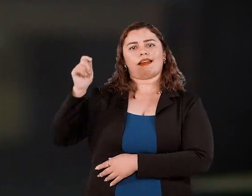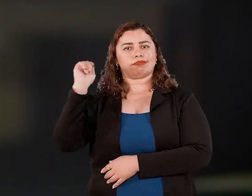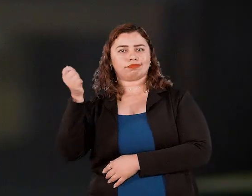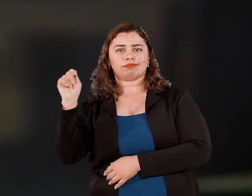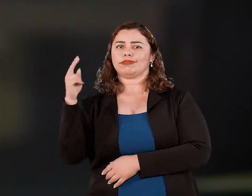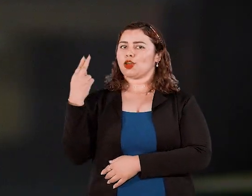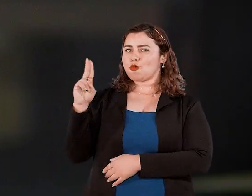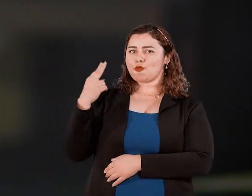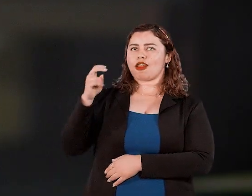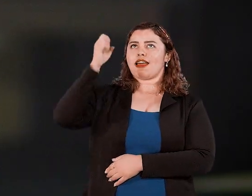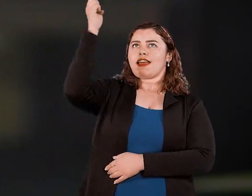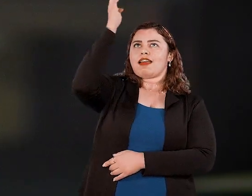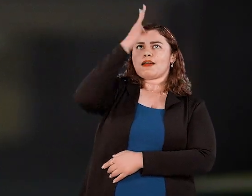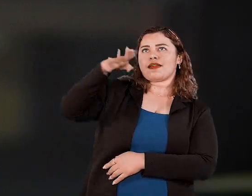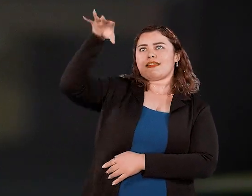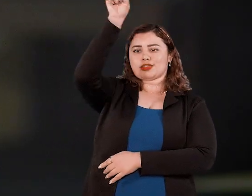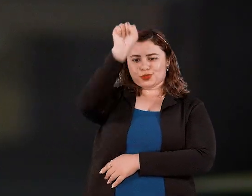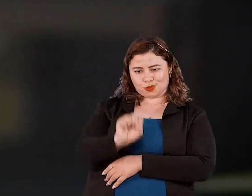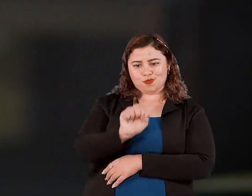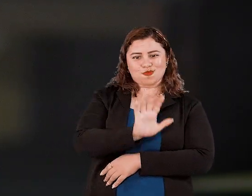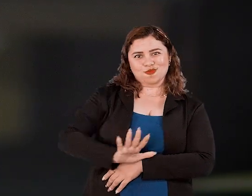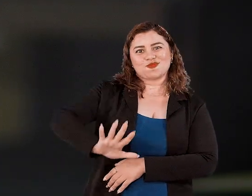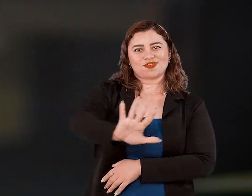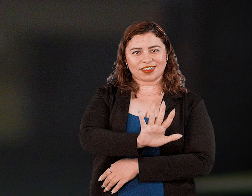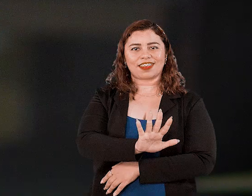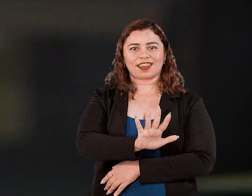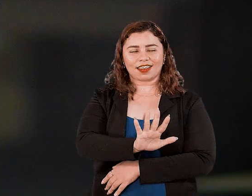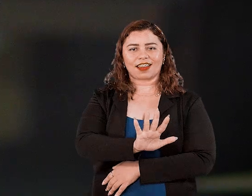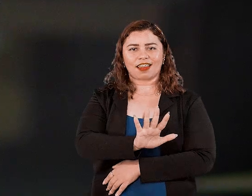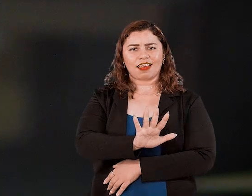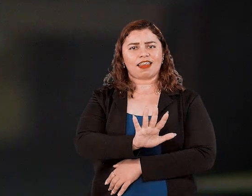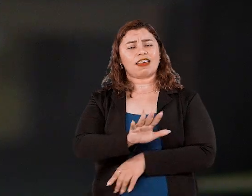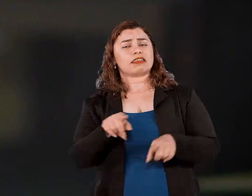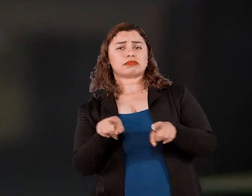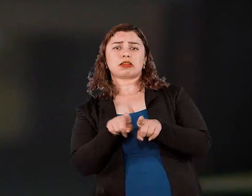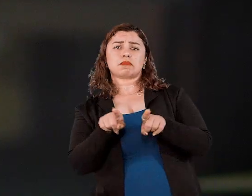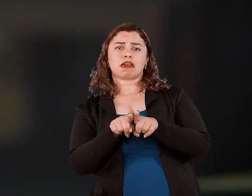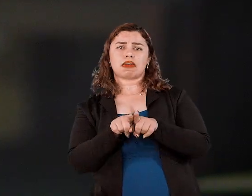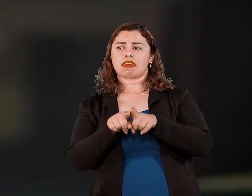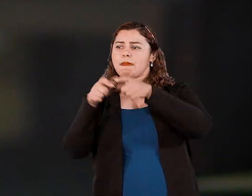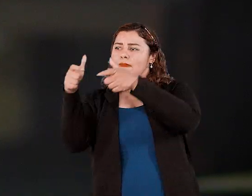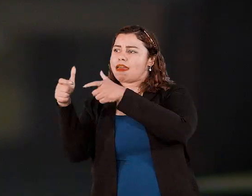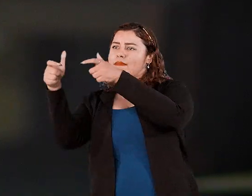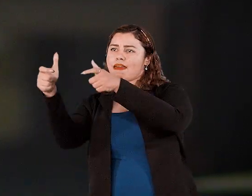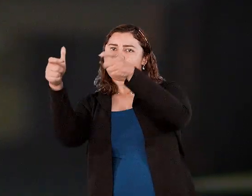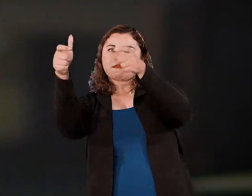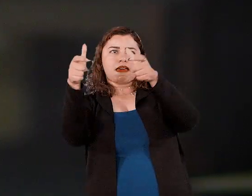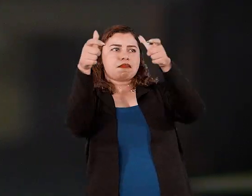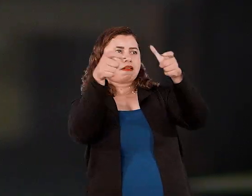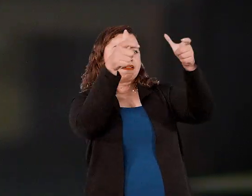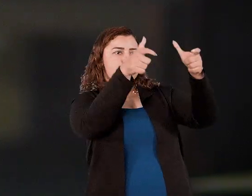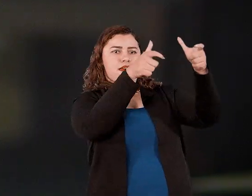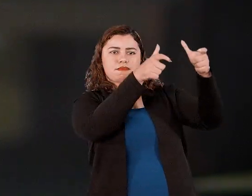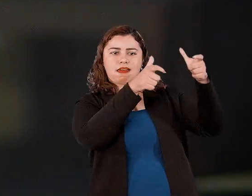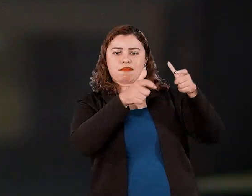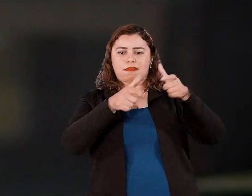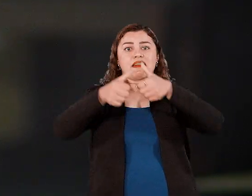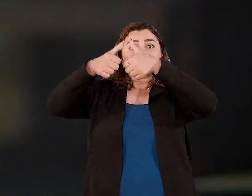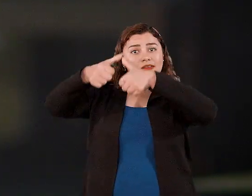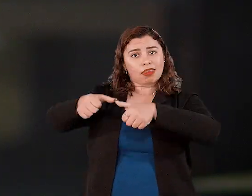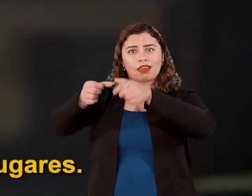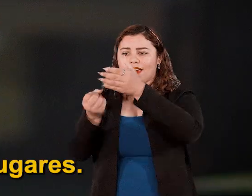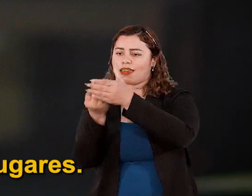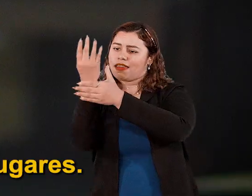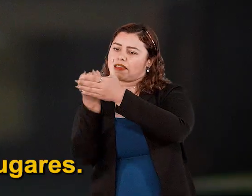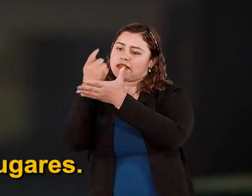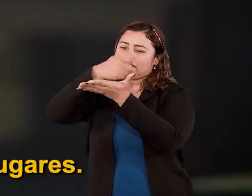Paraguai, Argentina, Uruguai, sul do Brasil, e vai passando temporadas longas nesses